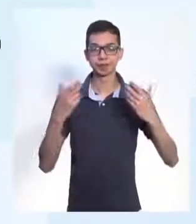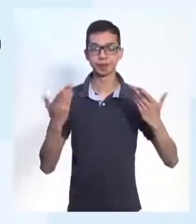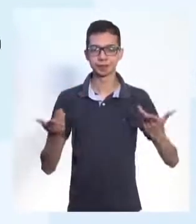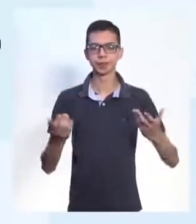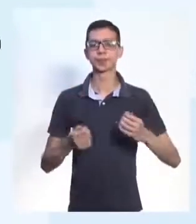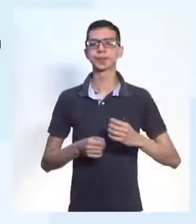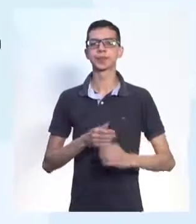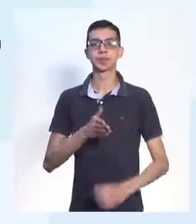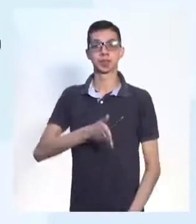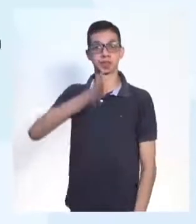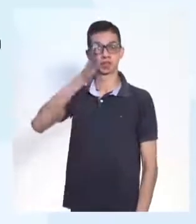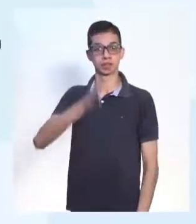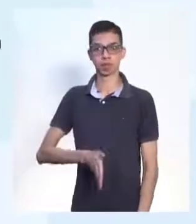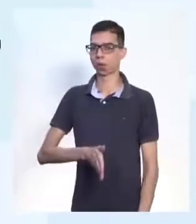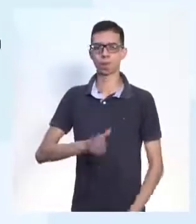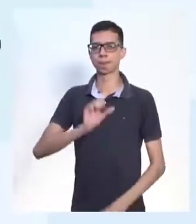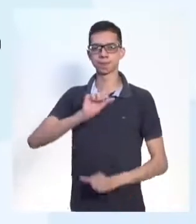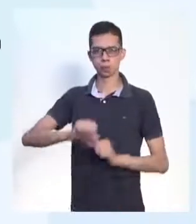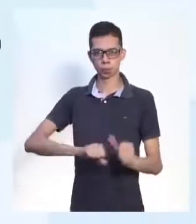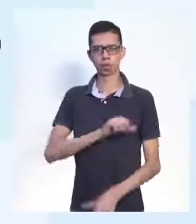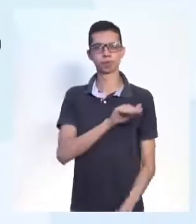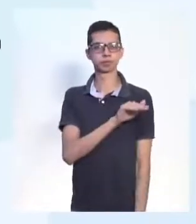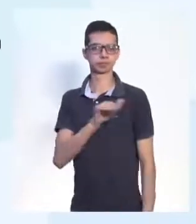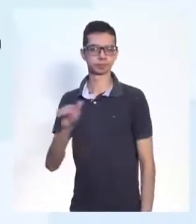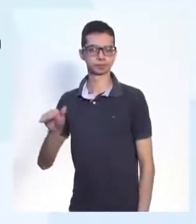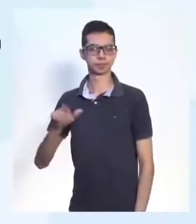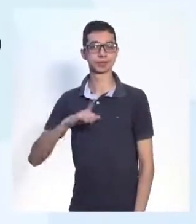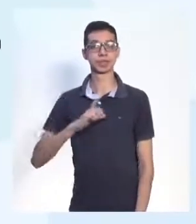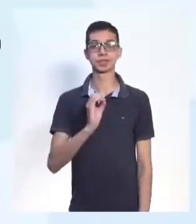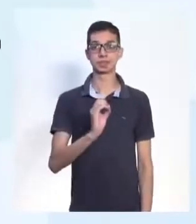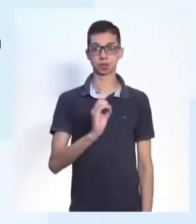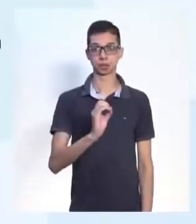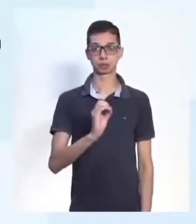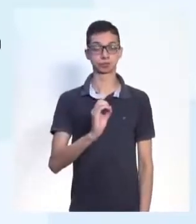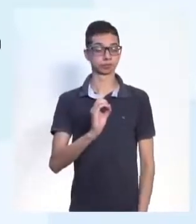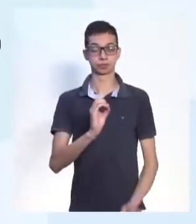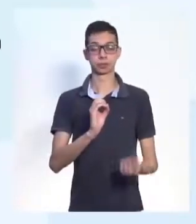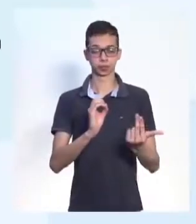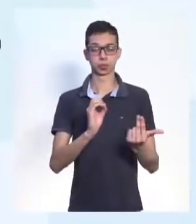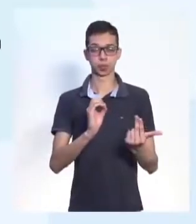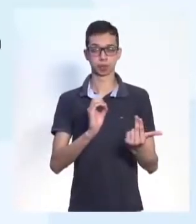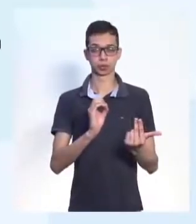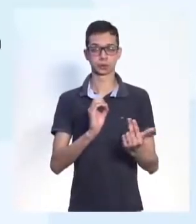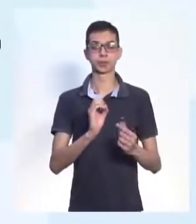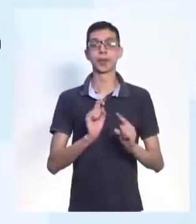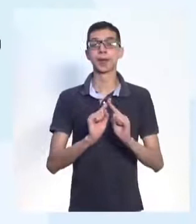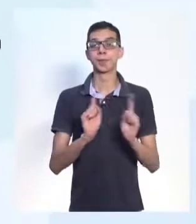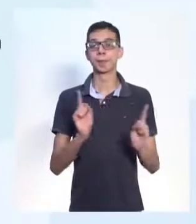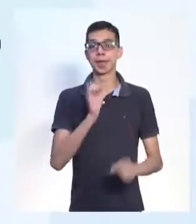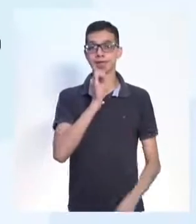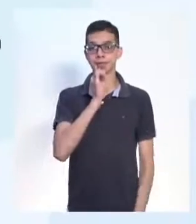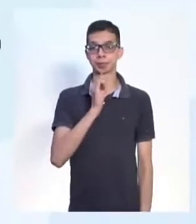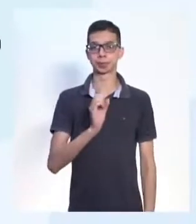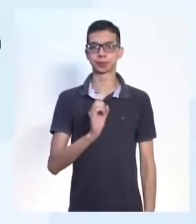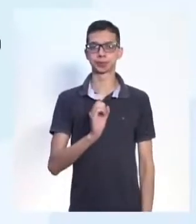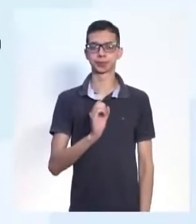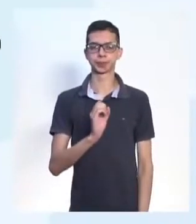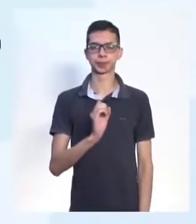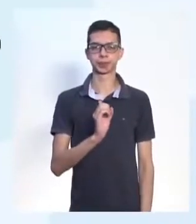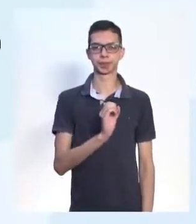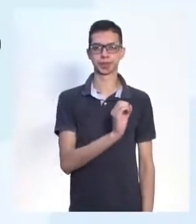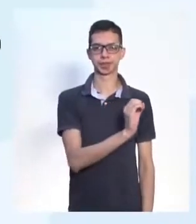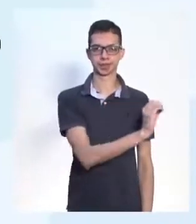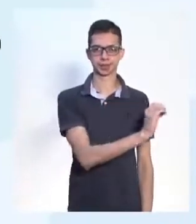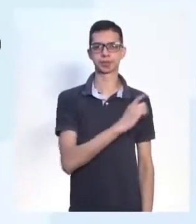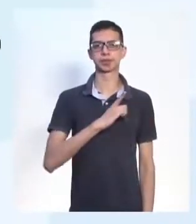vertical, eu vou colocar ele na horizontal. Então, eu tenho o marco 0, que é o mesmo, né? Sim. Só que para a direita eu vou ter valores positivos.